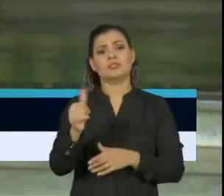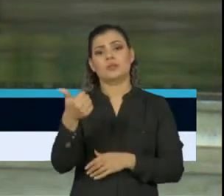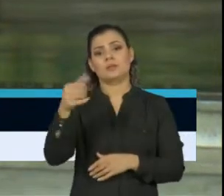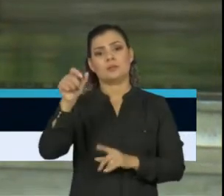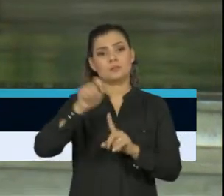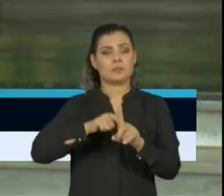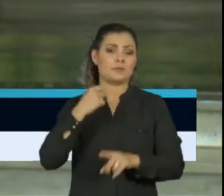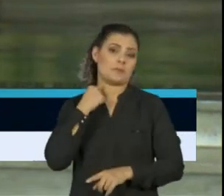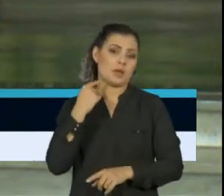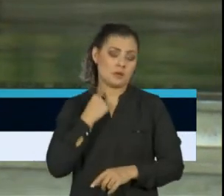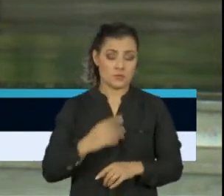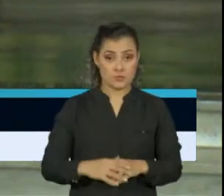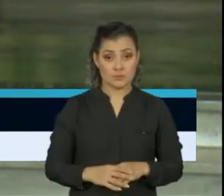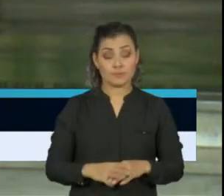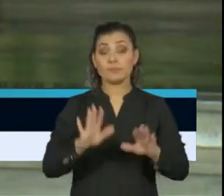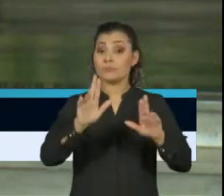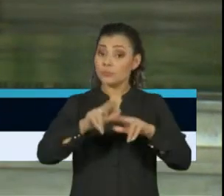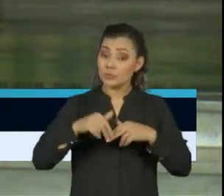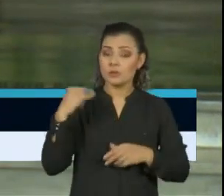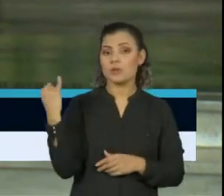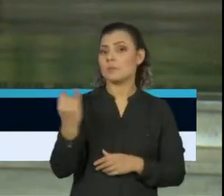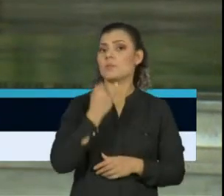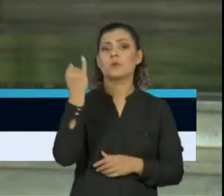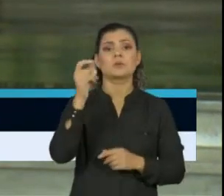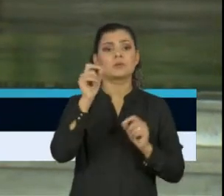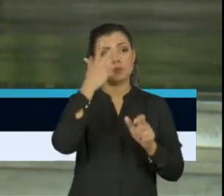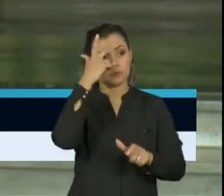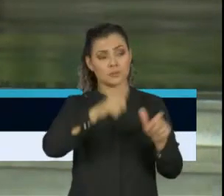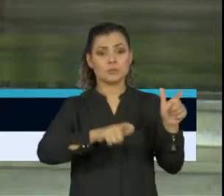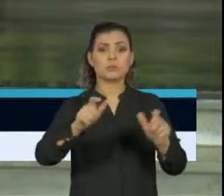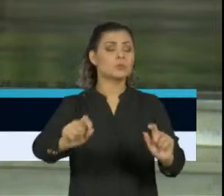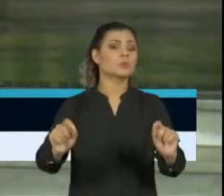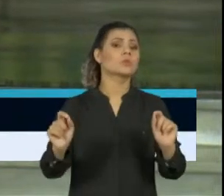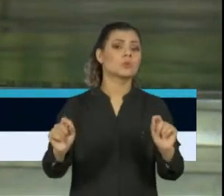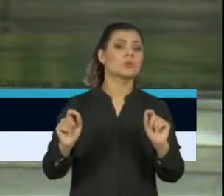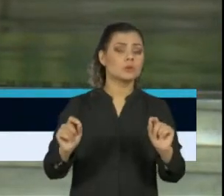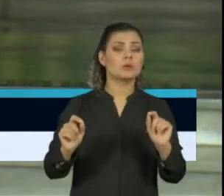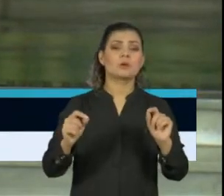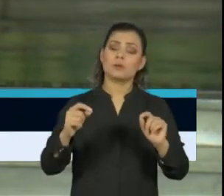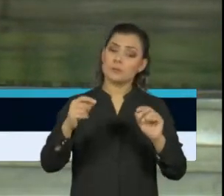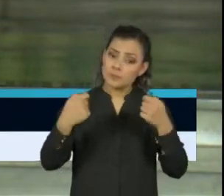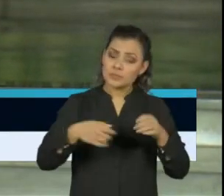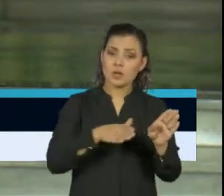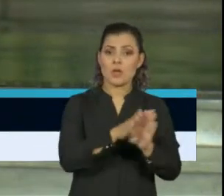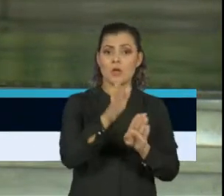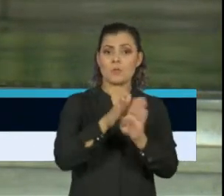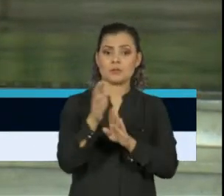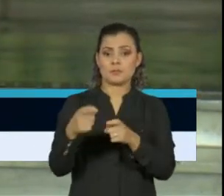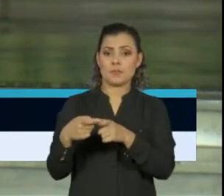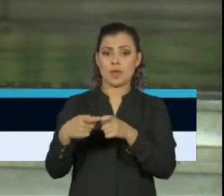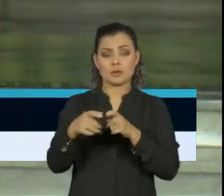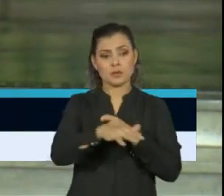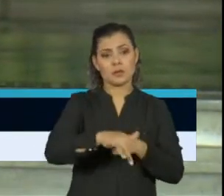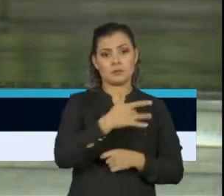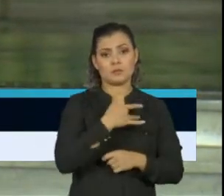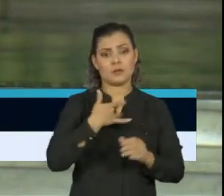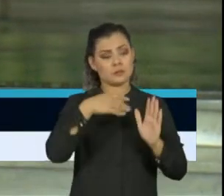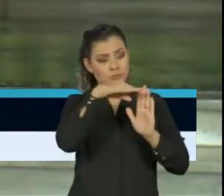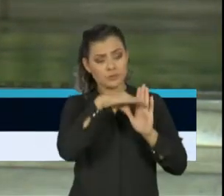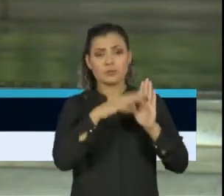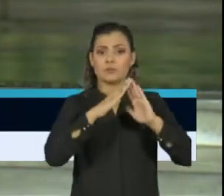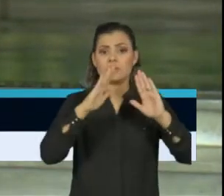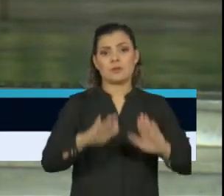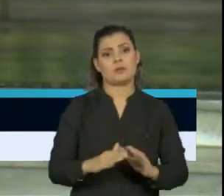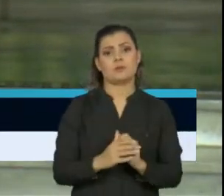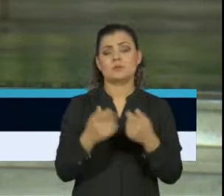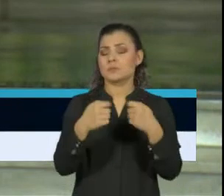10 de maio. Portanto, é importante que as pessoas sigam a recomendação médica de saúde, fiquem em